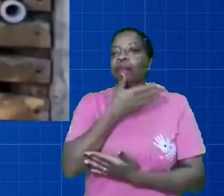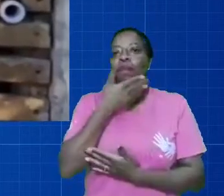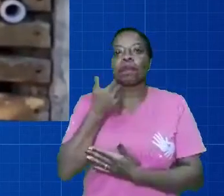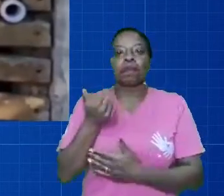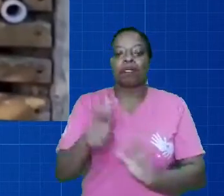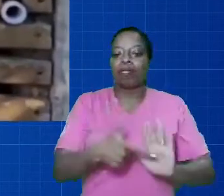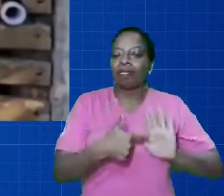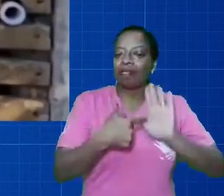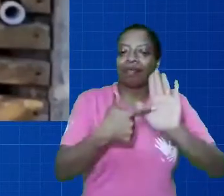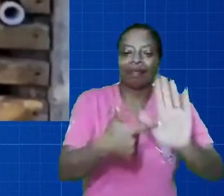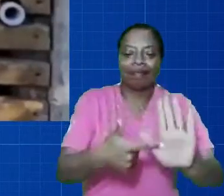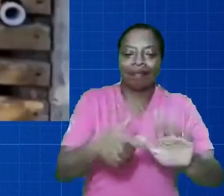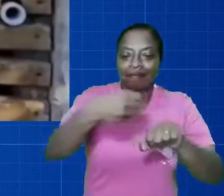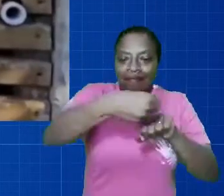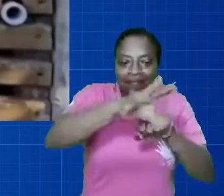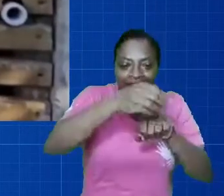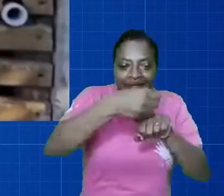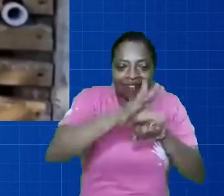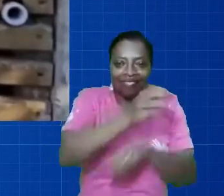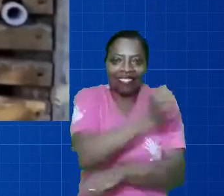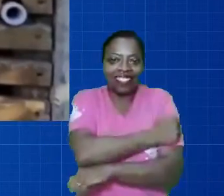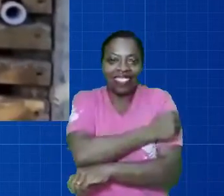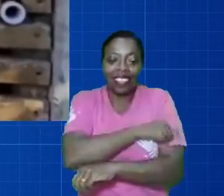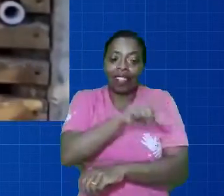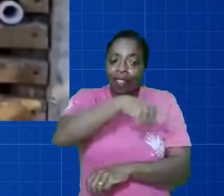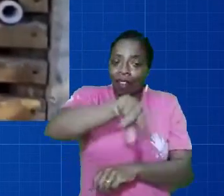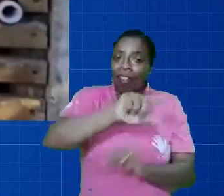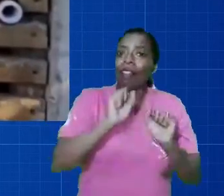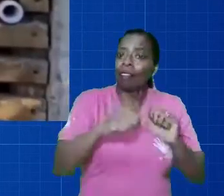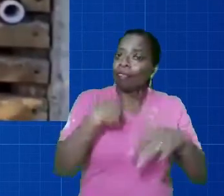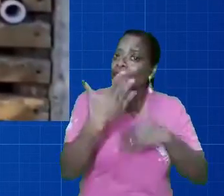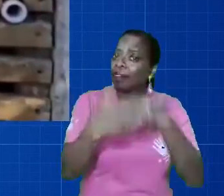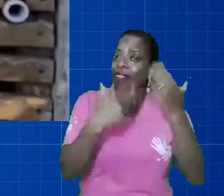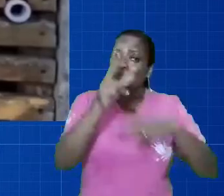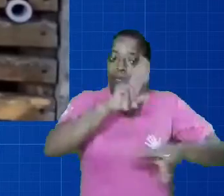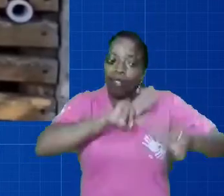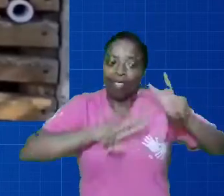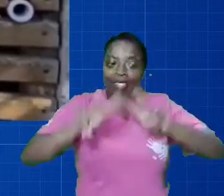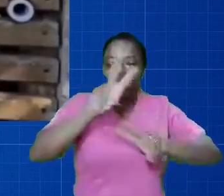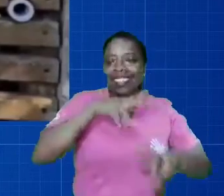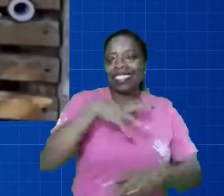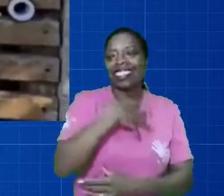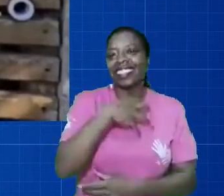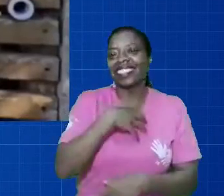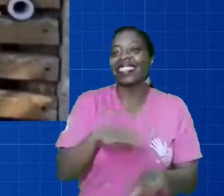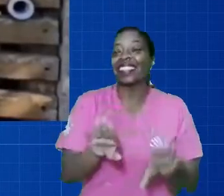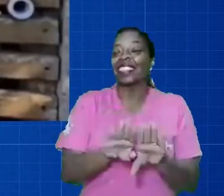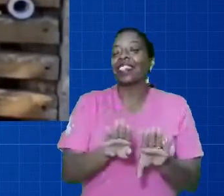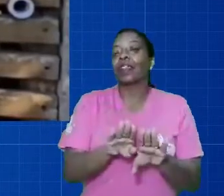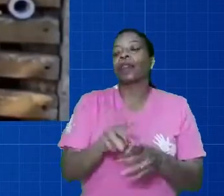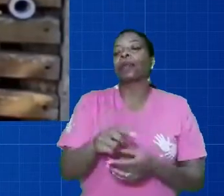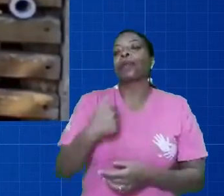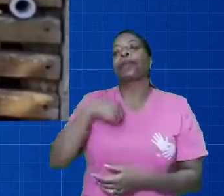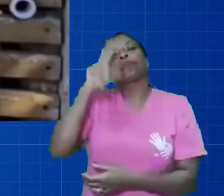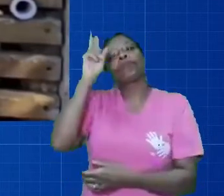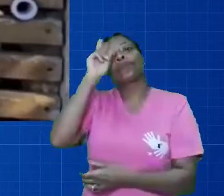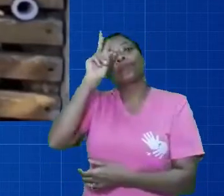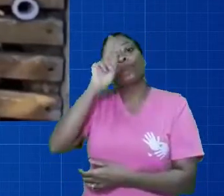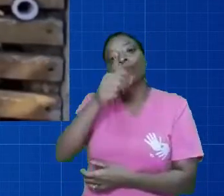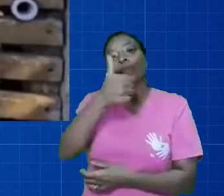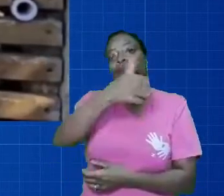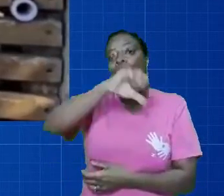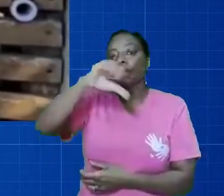o deles. Eu lembro que em 95, 96, a gente já fazia essas formações na oficina de arte com a